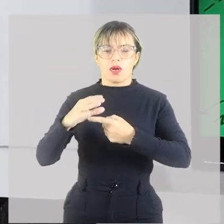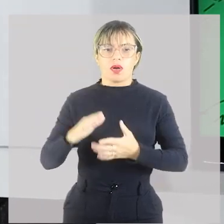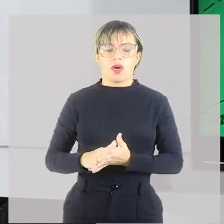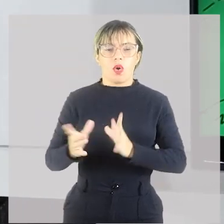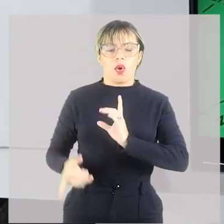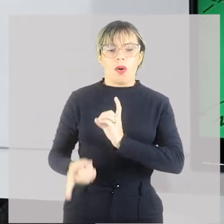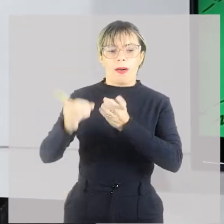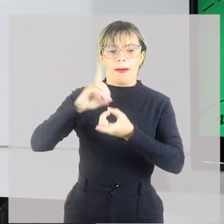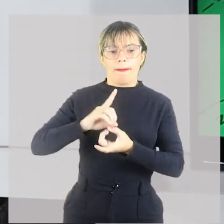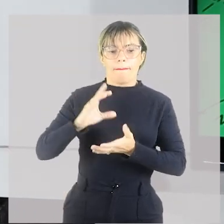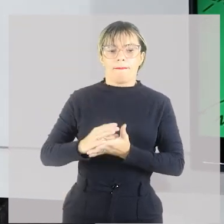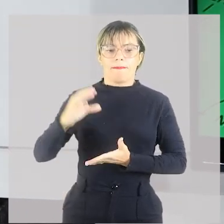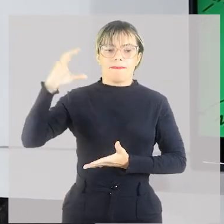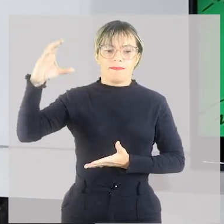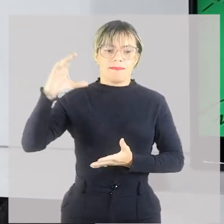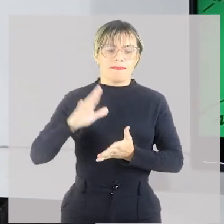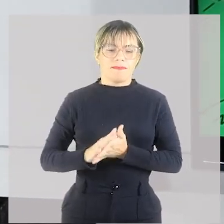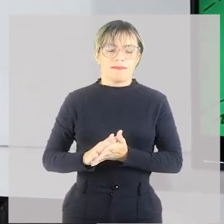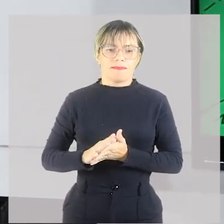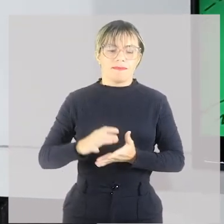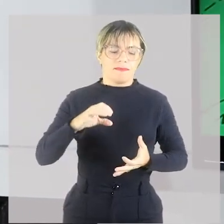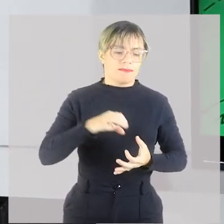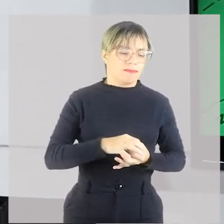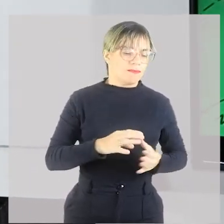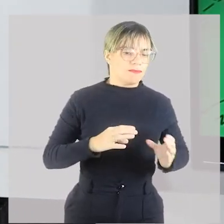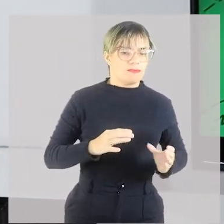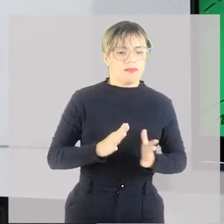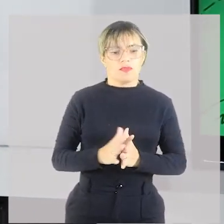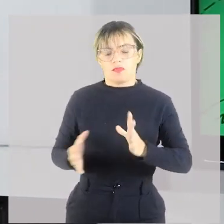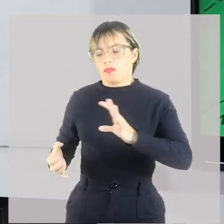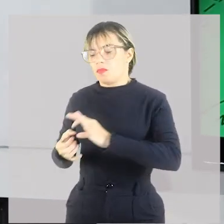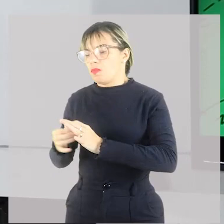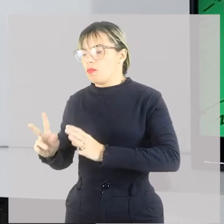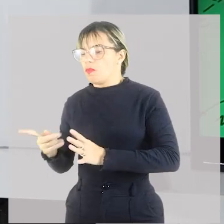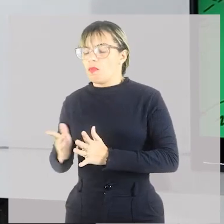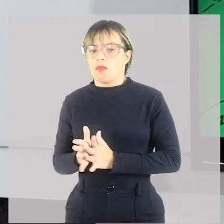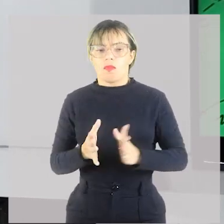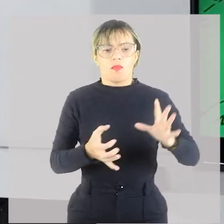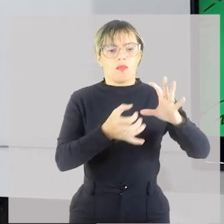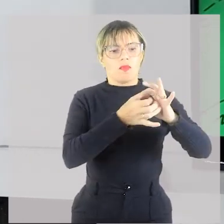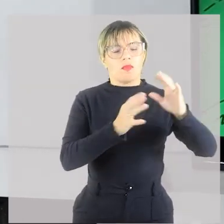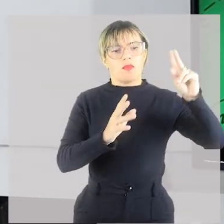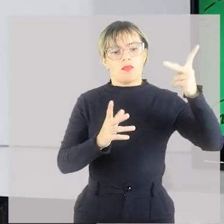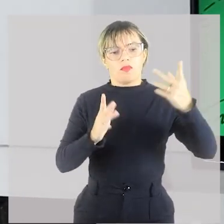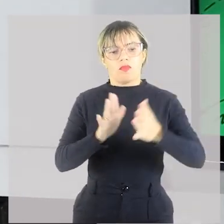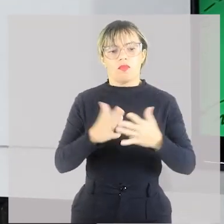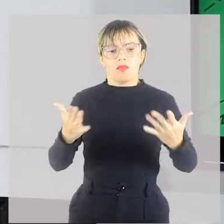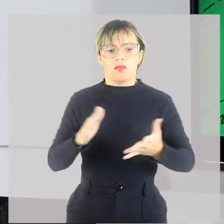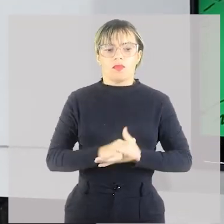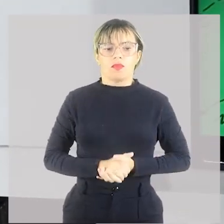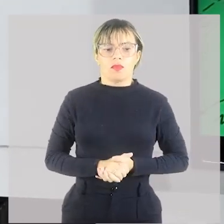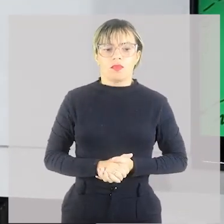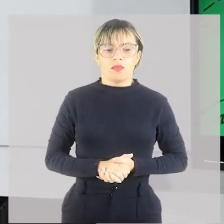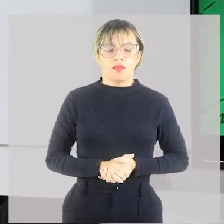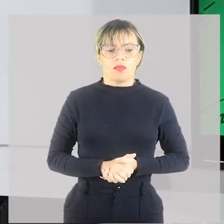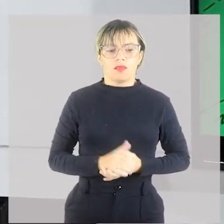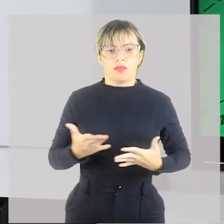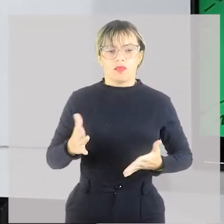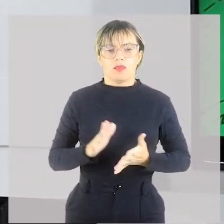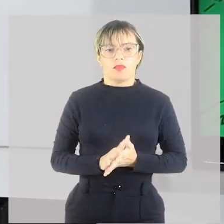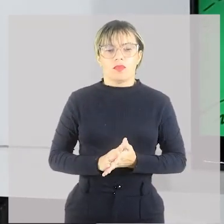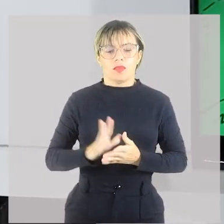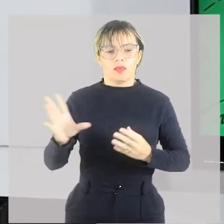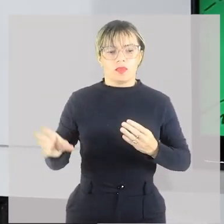Então eu já sei que eu estou falando aqui de hidrogênios. Vamos completar? Bem aqui eu passo a